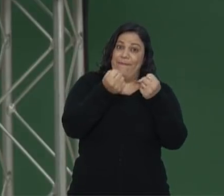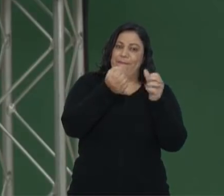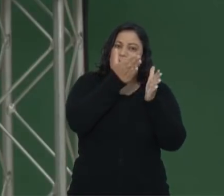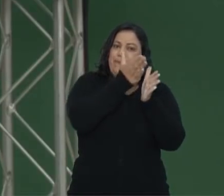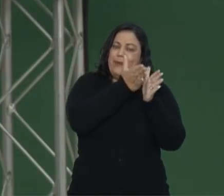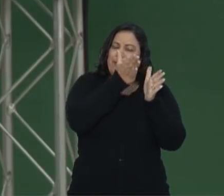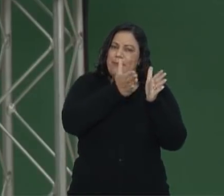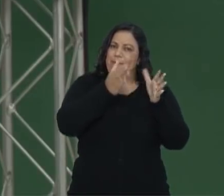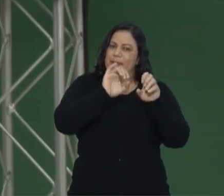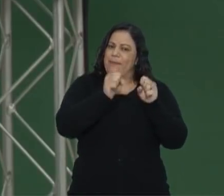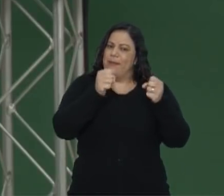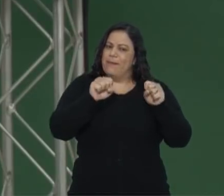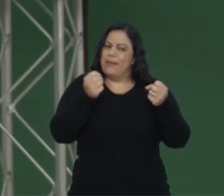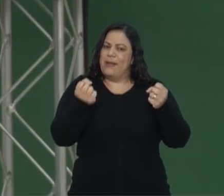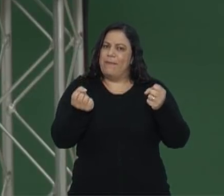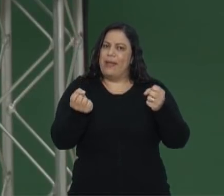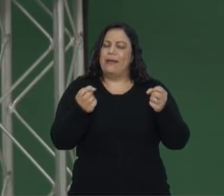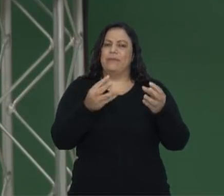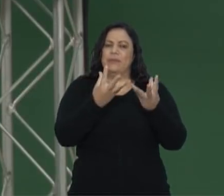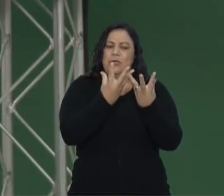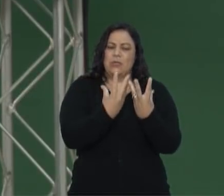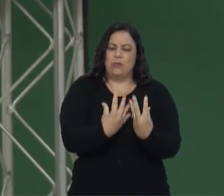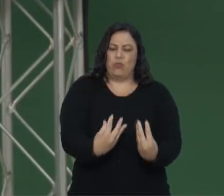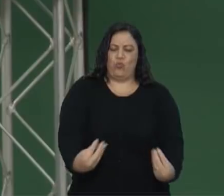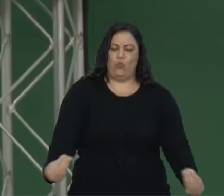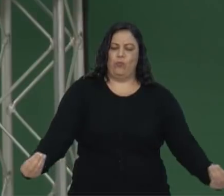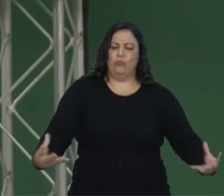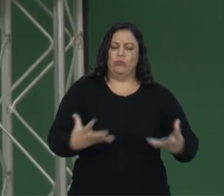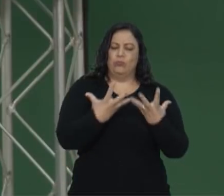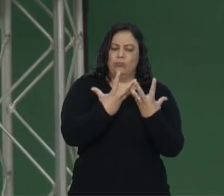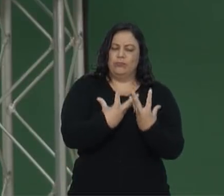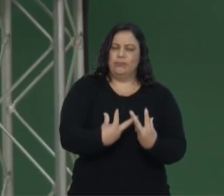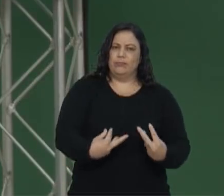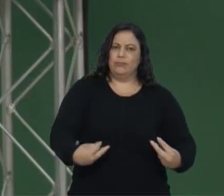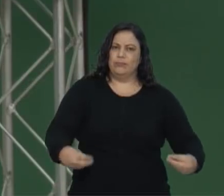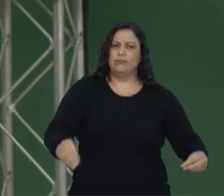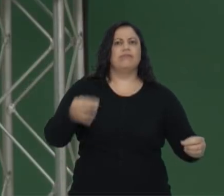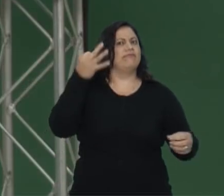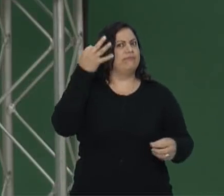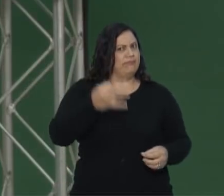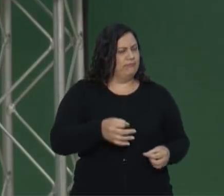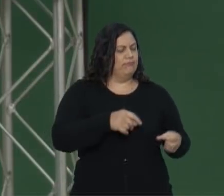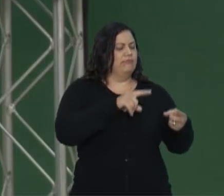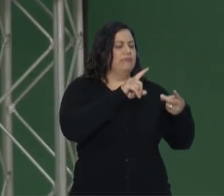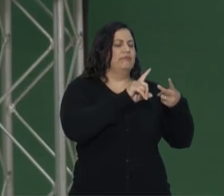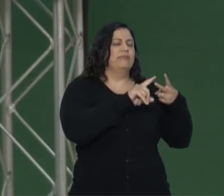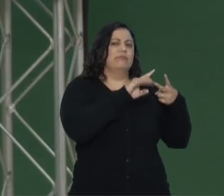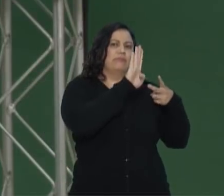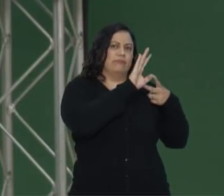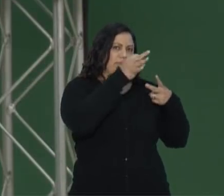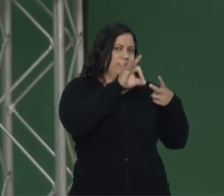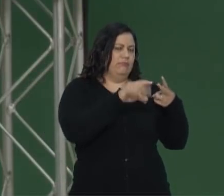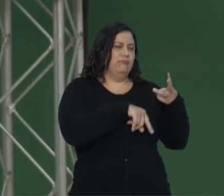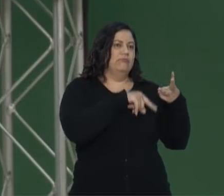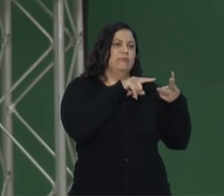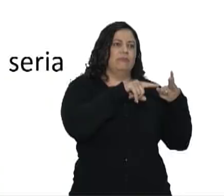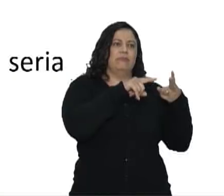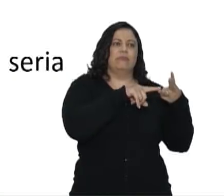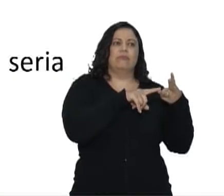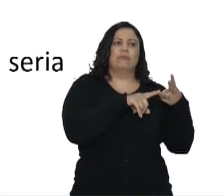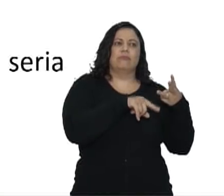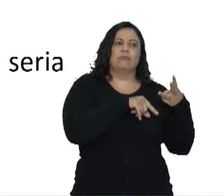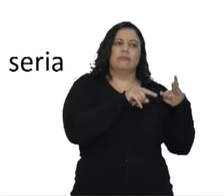e os seus nutrientes sejam devolvidos ao meio, ao solo, à natureza. Perfeito. Letra D. Se a decomposição